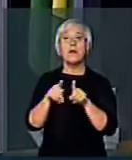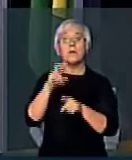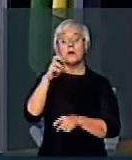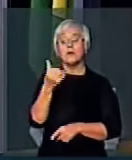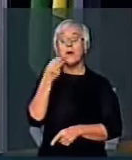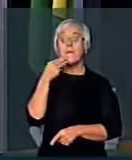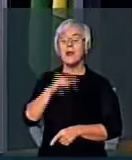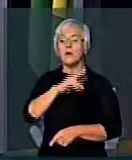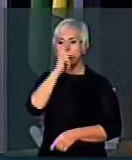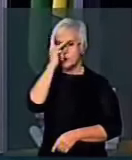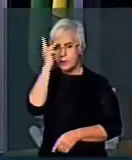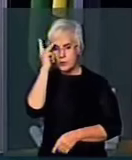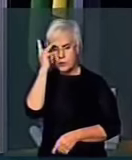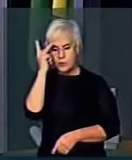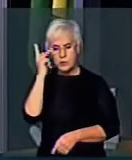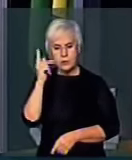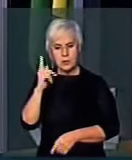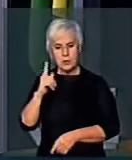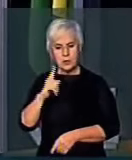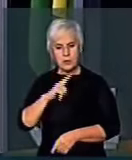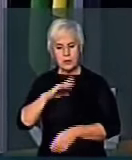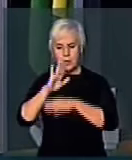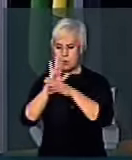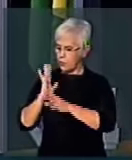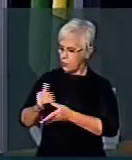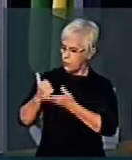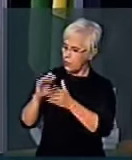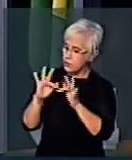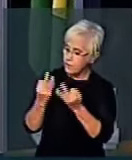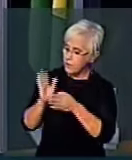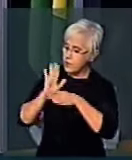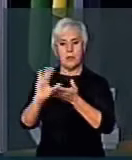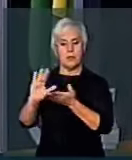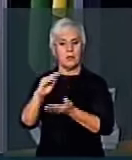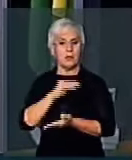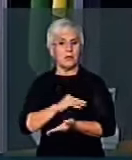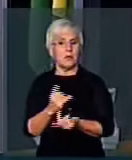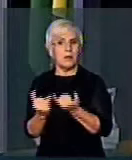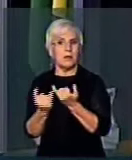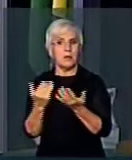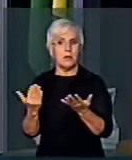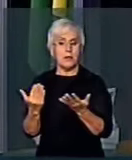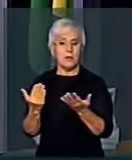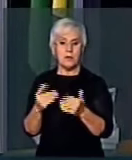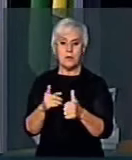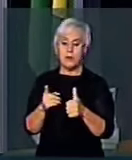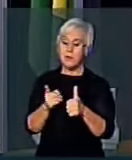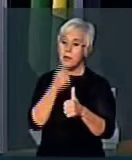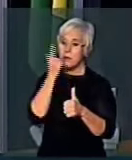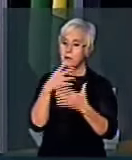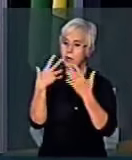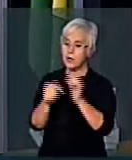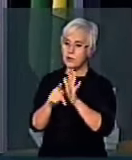56 milhões de pessoas são cobertas pelo Bolsa Família. E a condição número 1 para receber